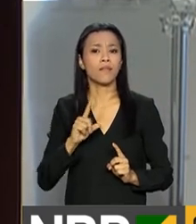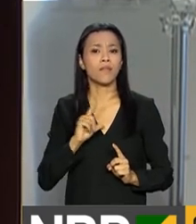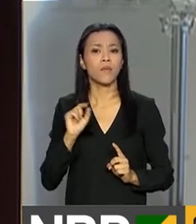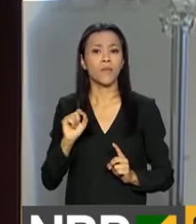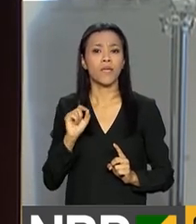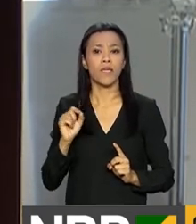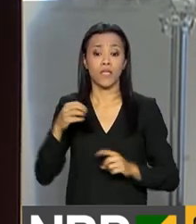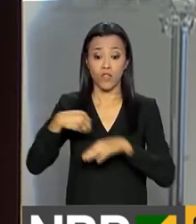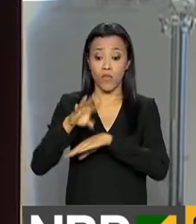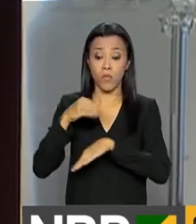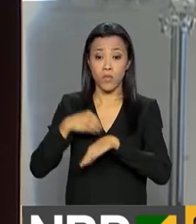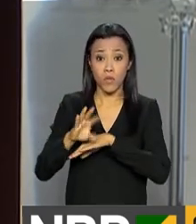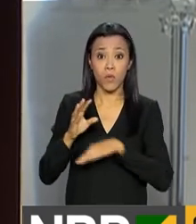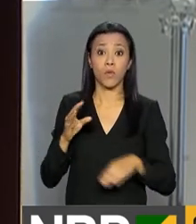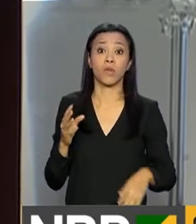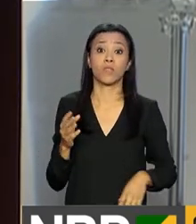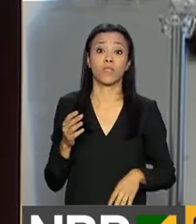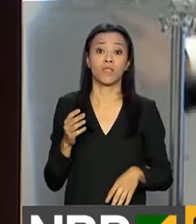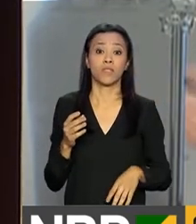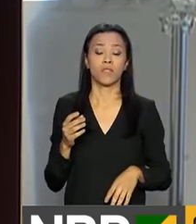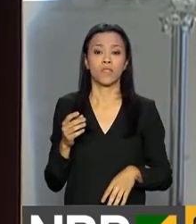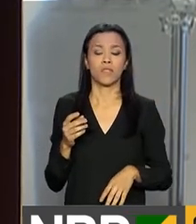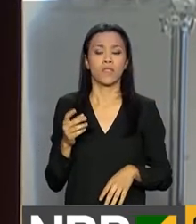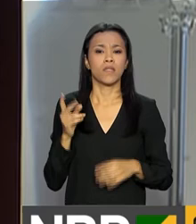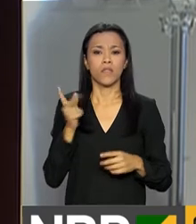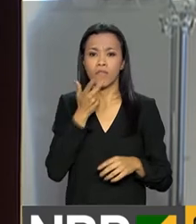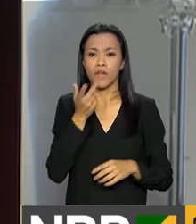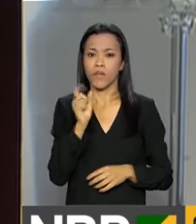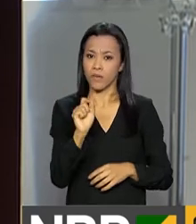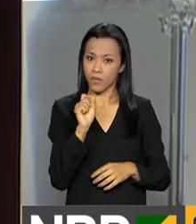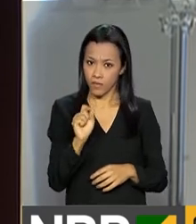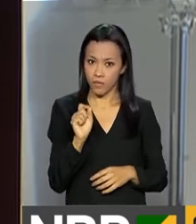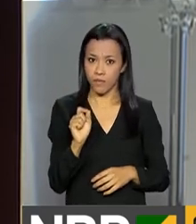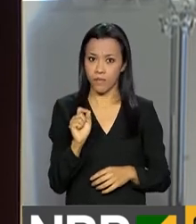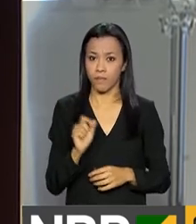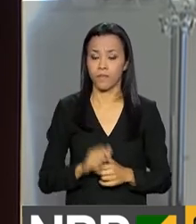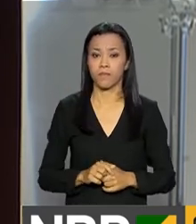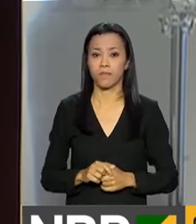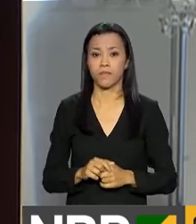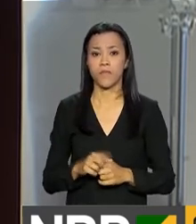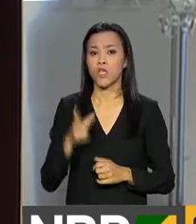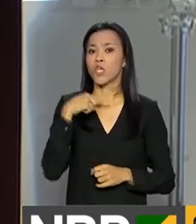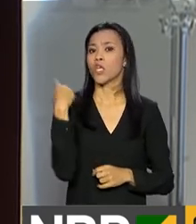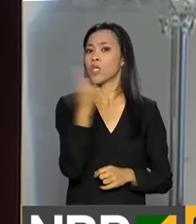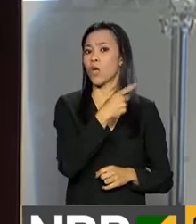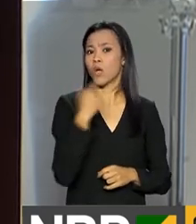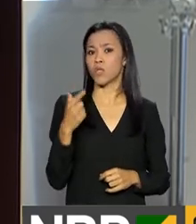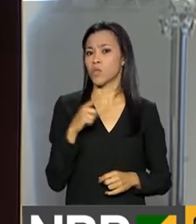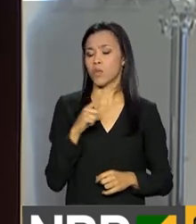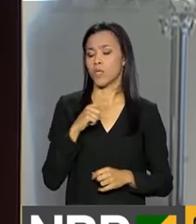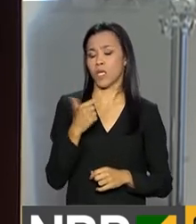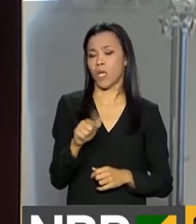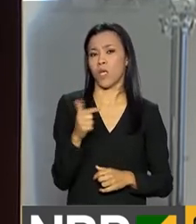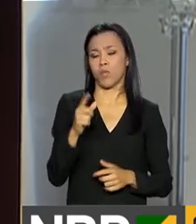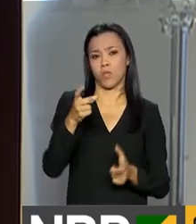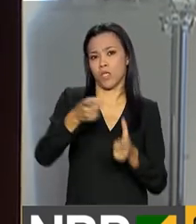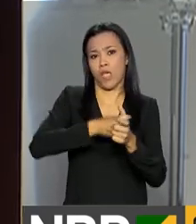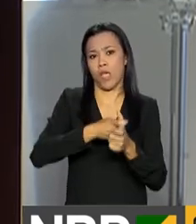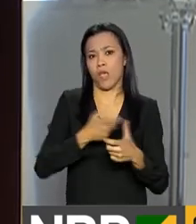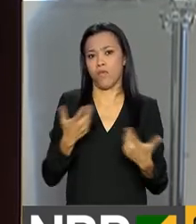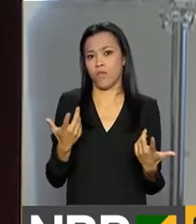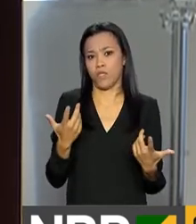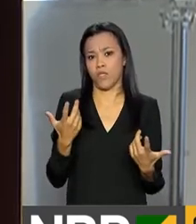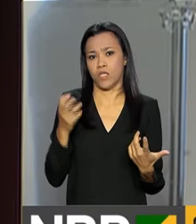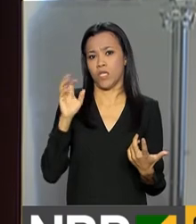das informações falsas, o lado que diz que nós não temos déficit na Previdência, que